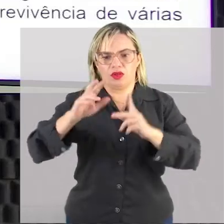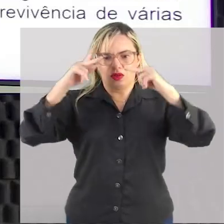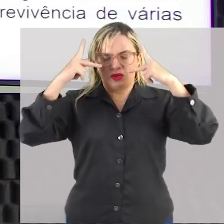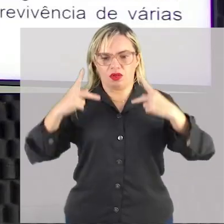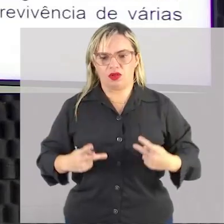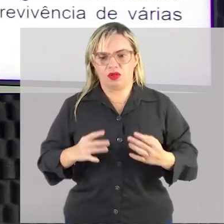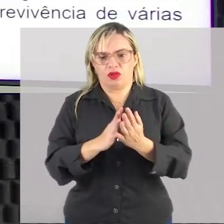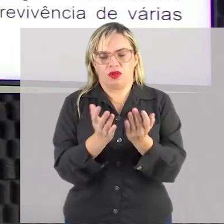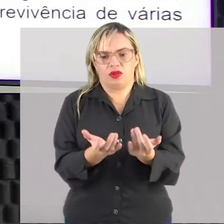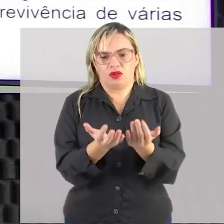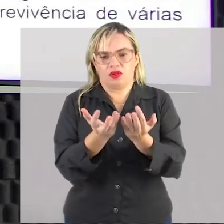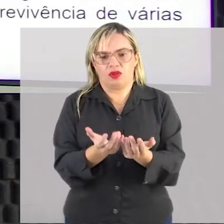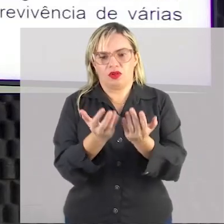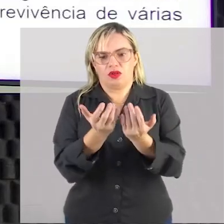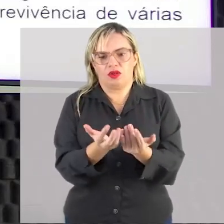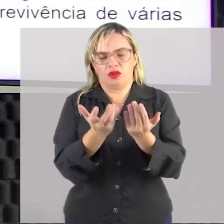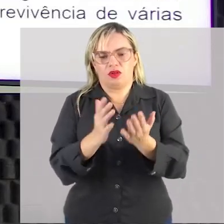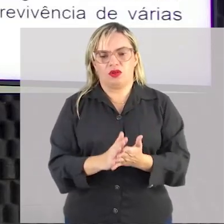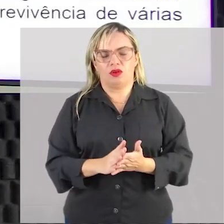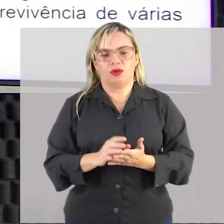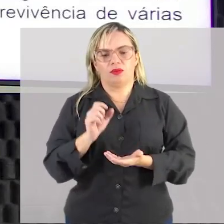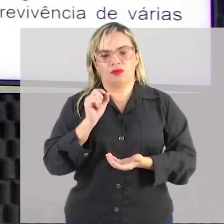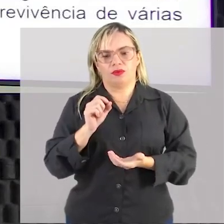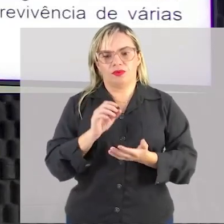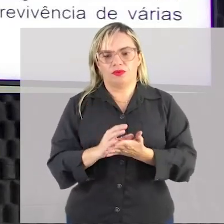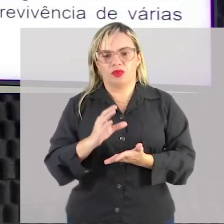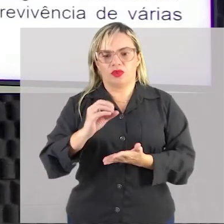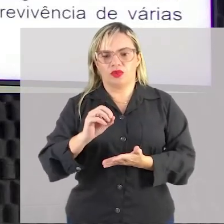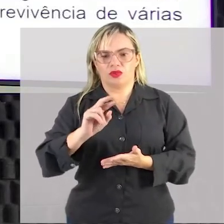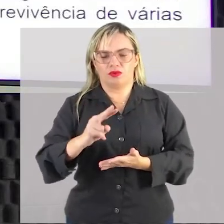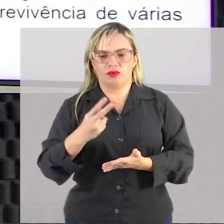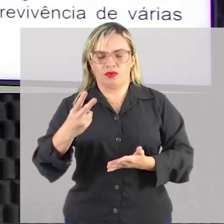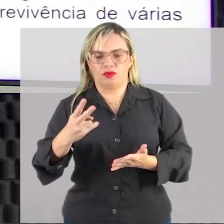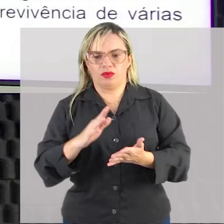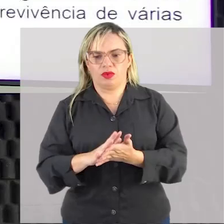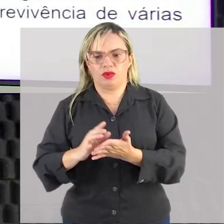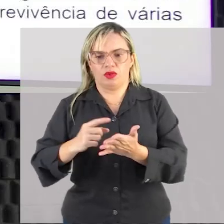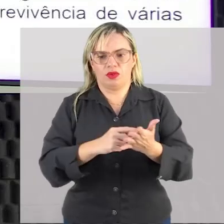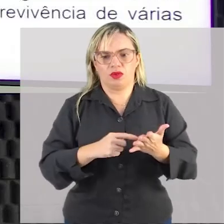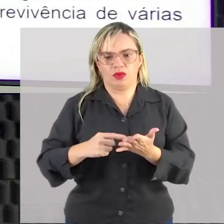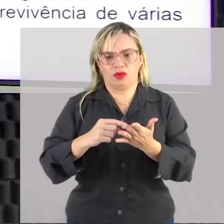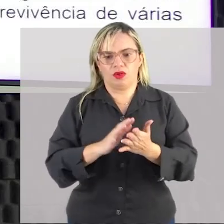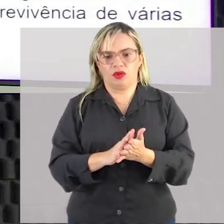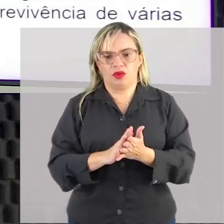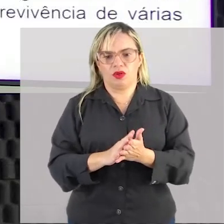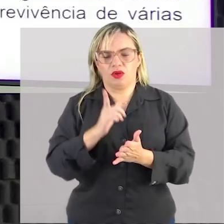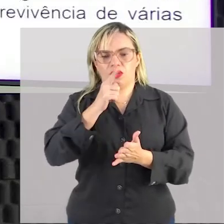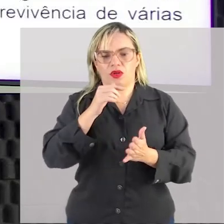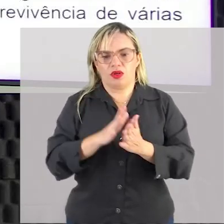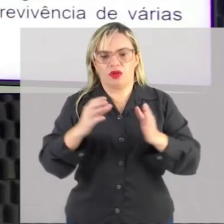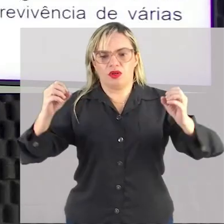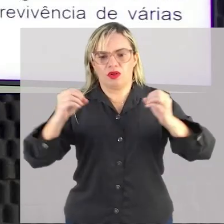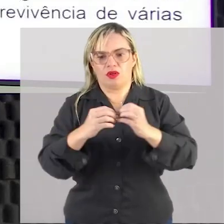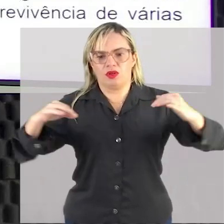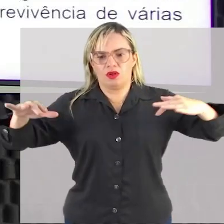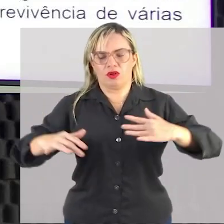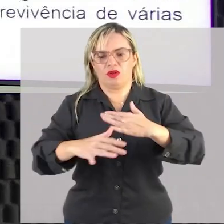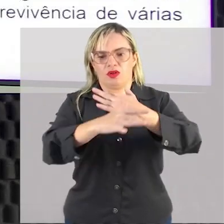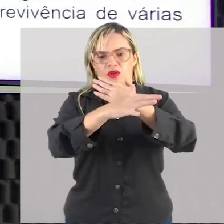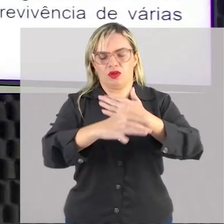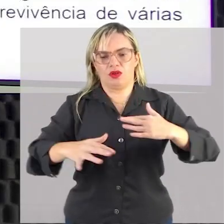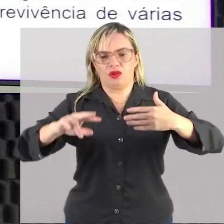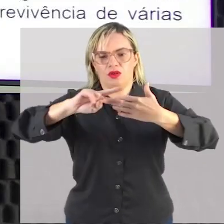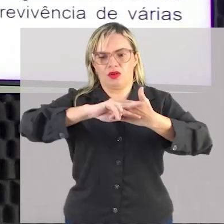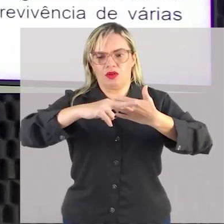combustíveis fósseis e as queimadas. O CO2 combina-se com as águas dos oceanos, provocando